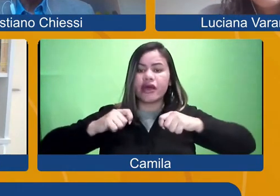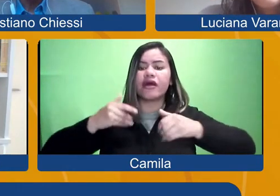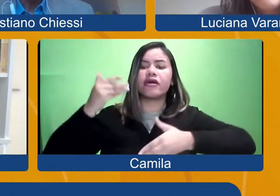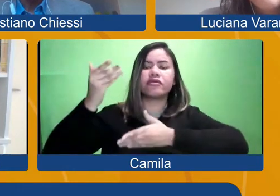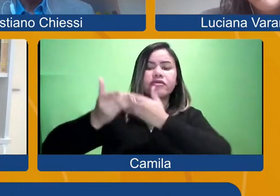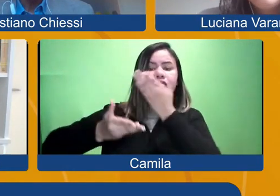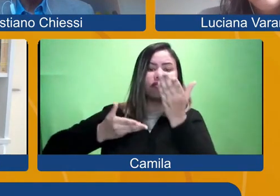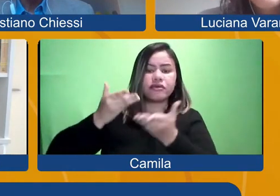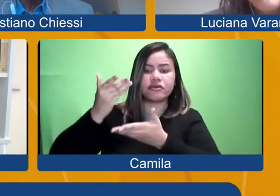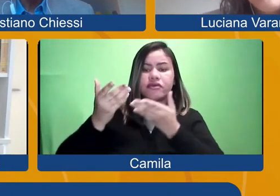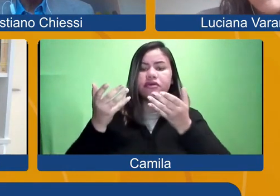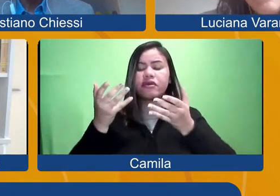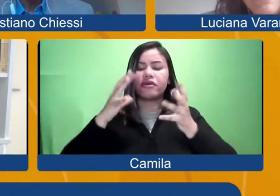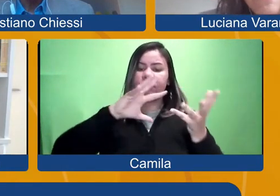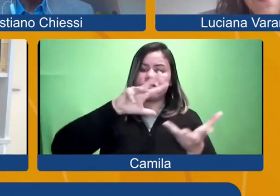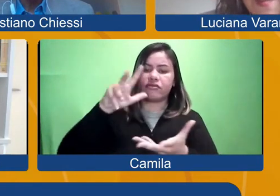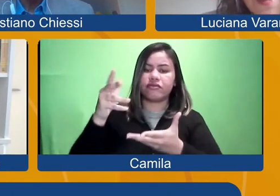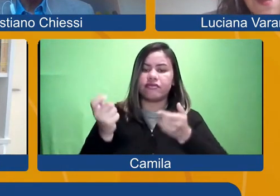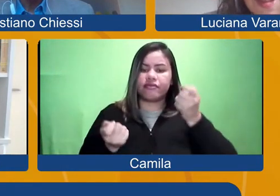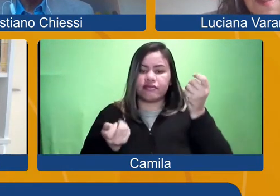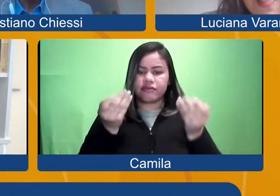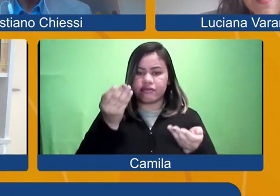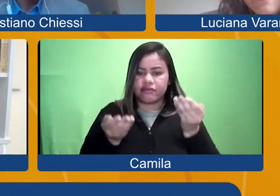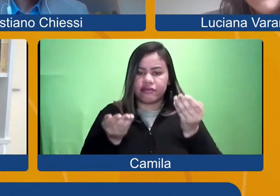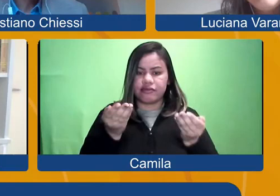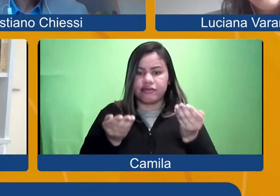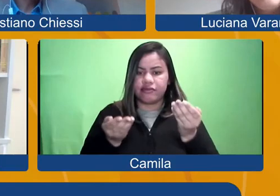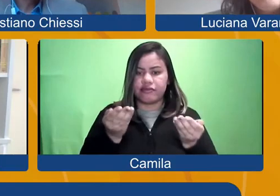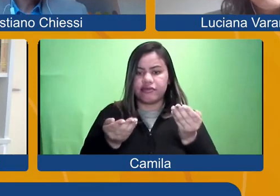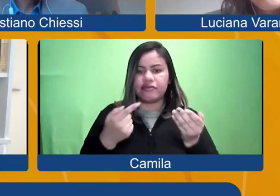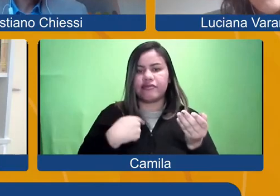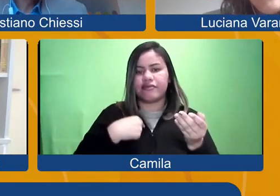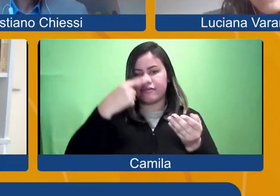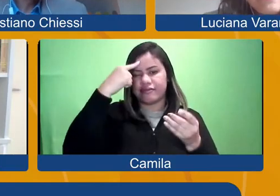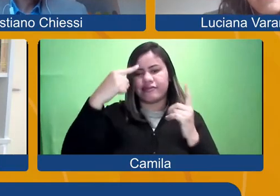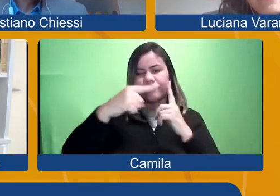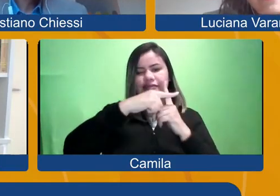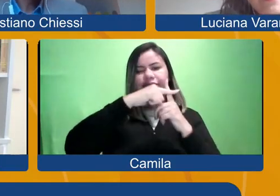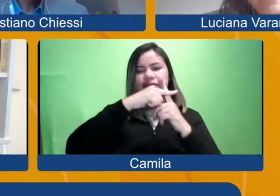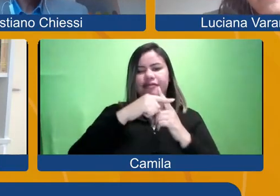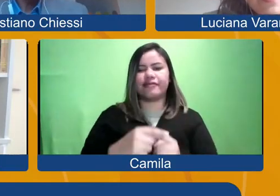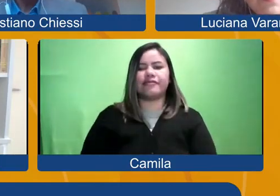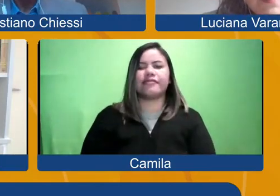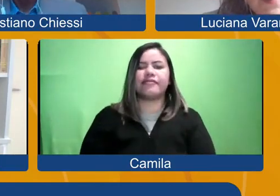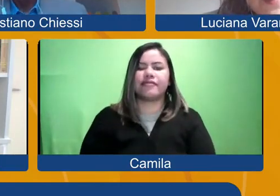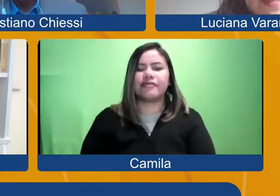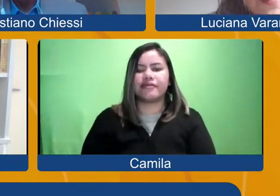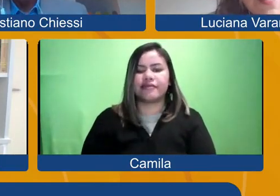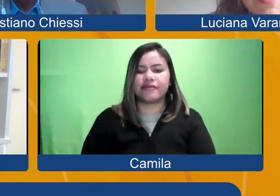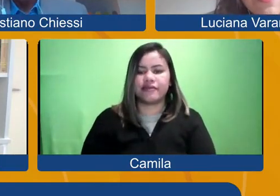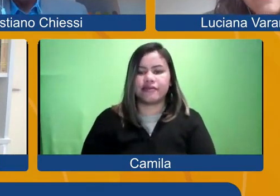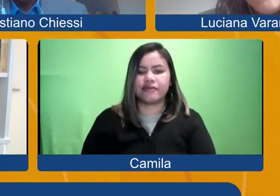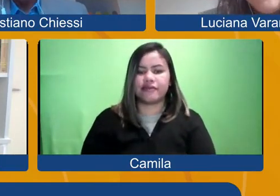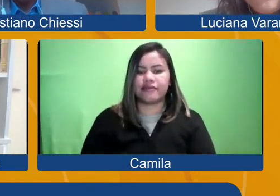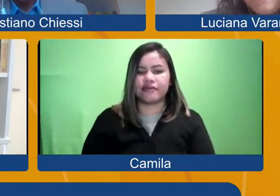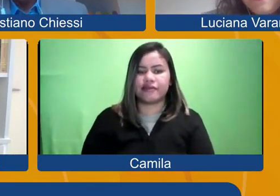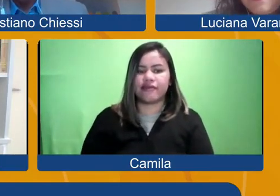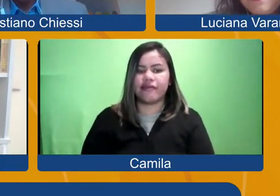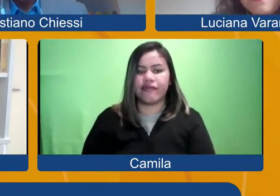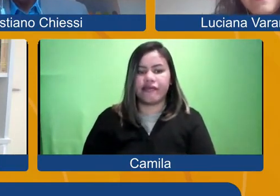preservar o equilíbrio do nosso planeta. Então sou otimista nesse sentido. Passo para a professora